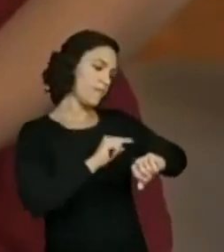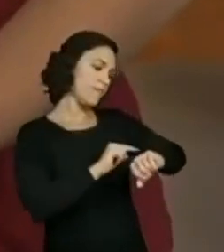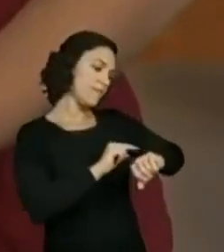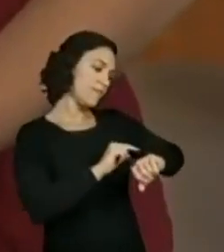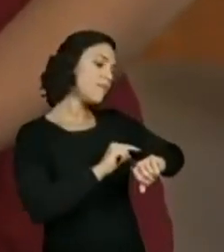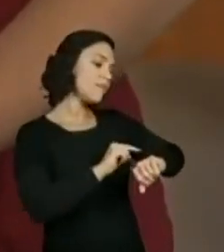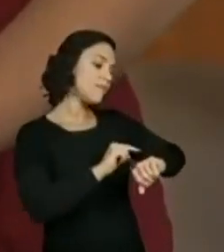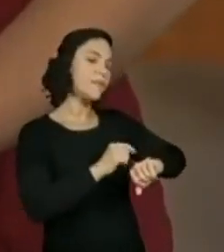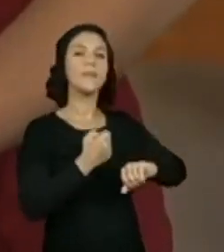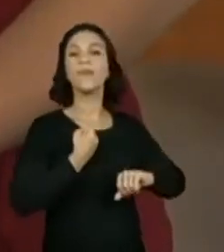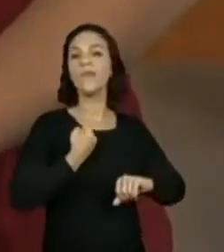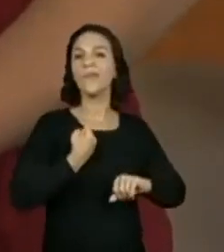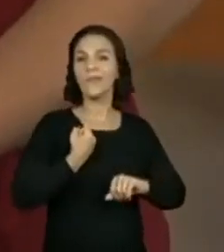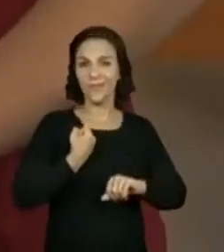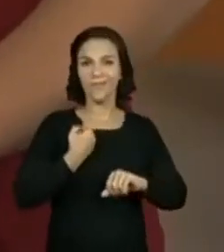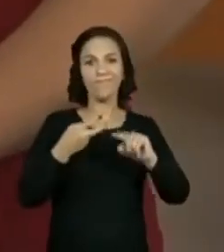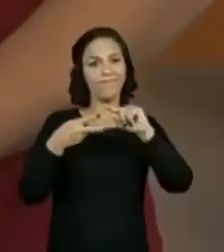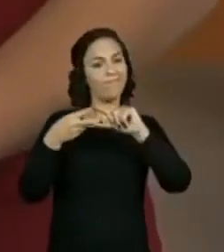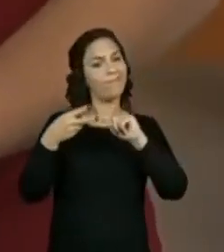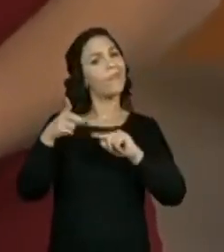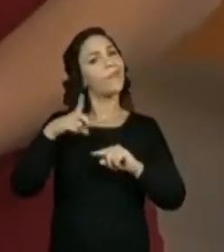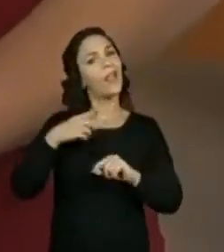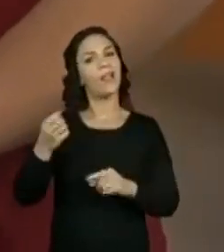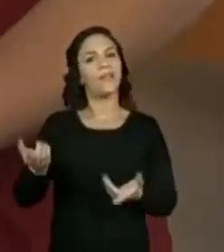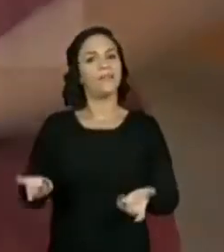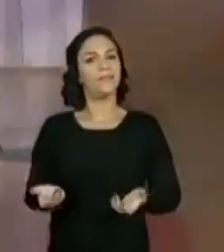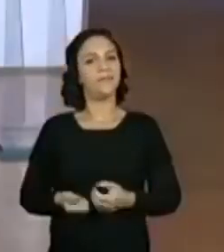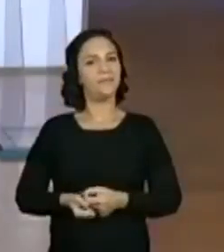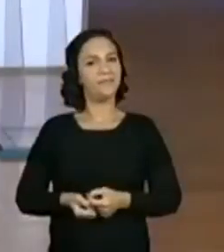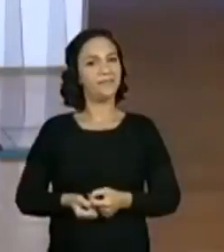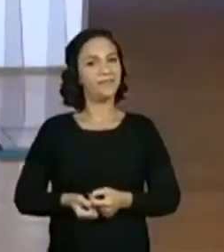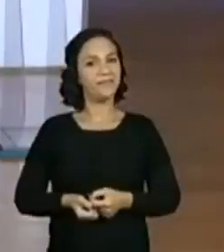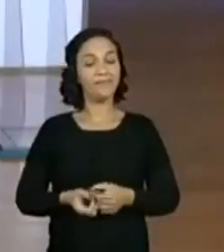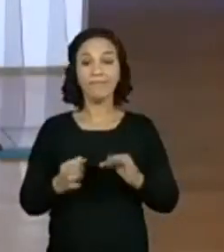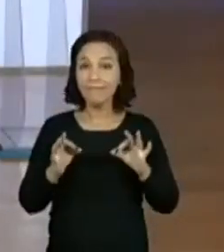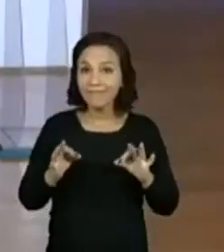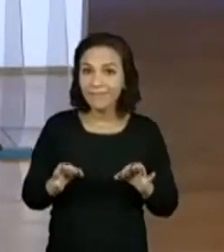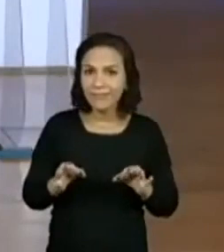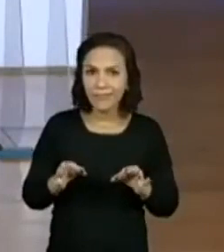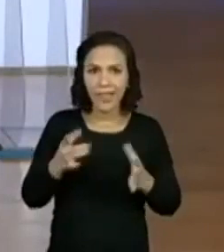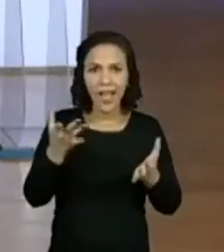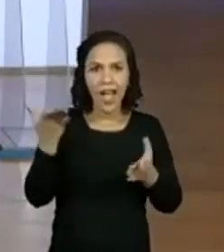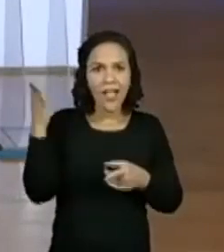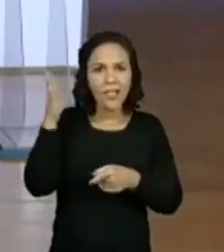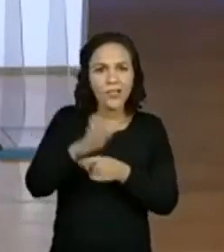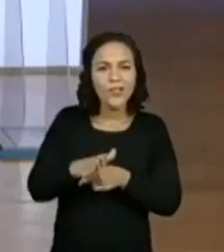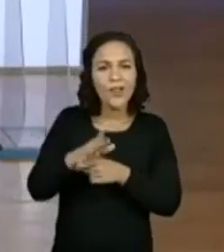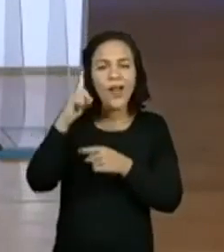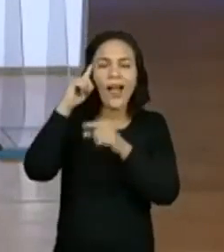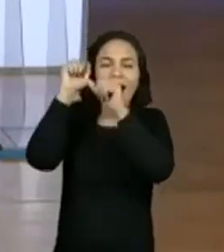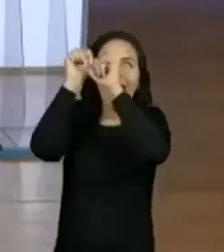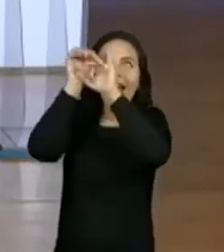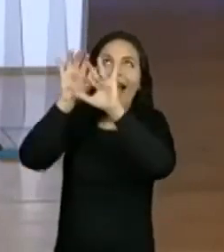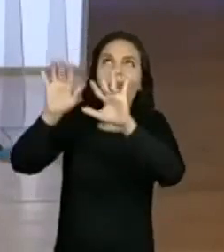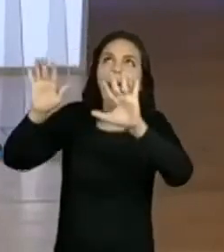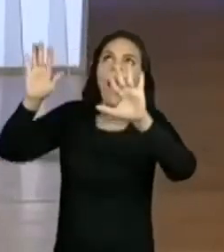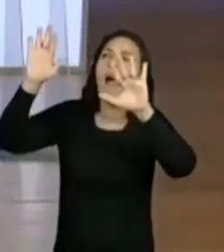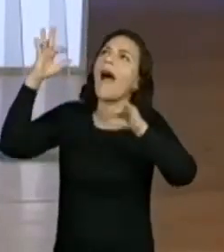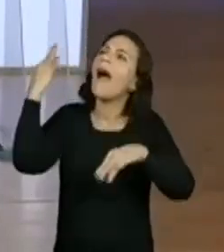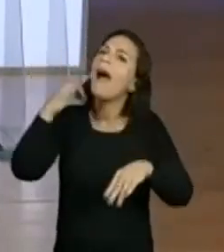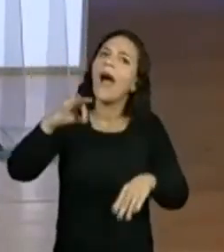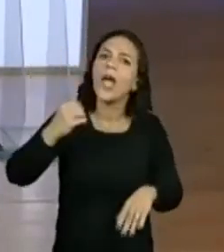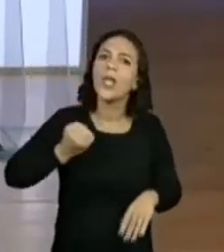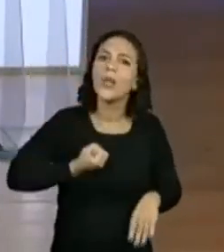números estão presentes, não é mesmo? Muito Olha legal. só. Será que agora isso daí, esses objetos ajudaram